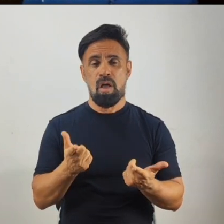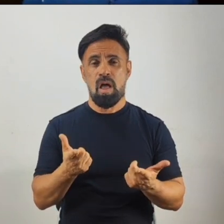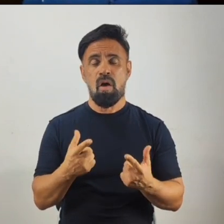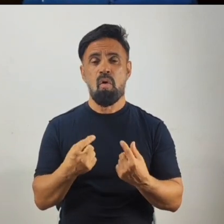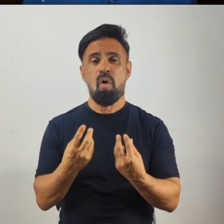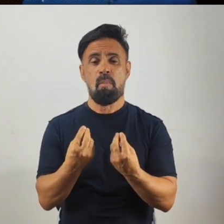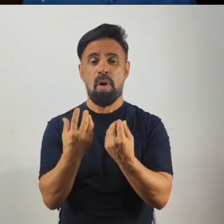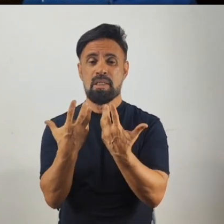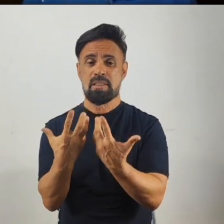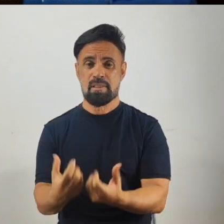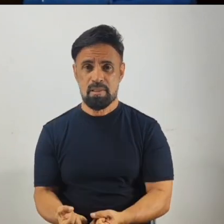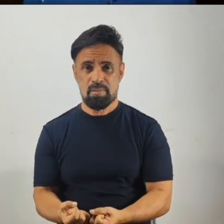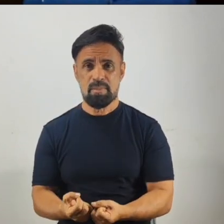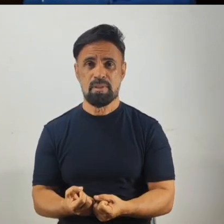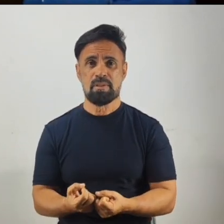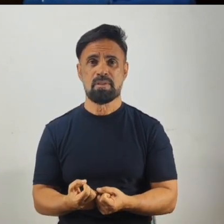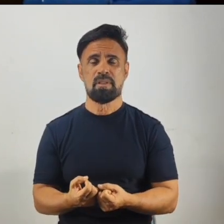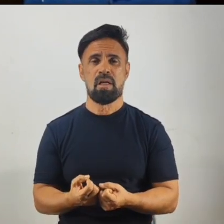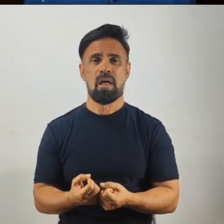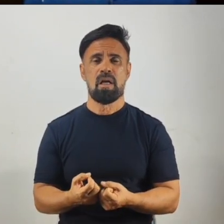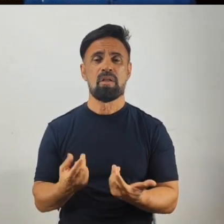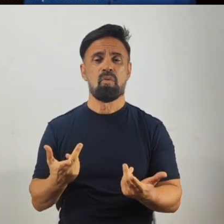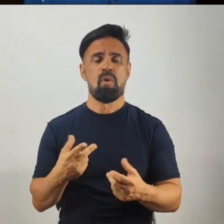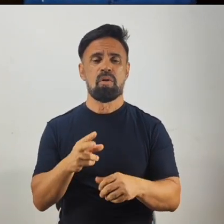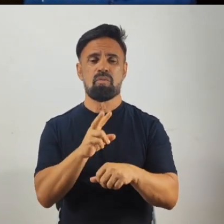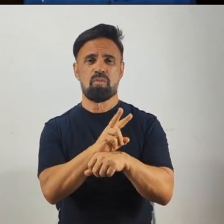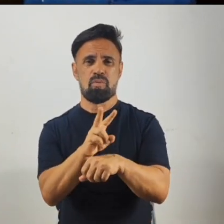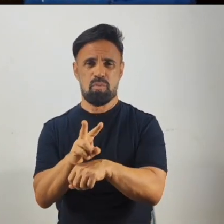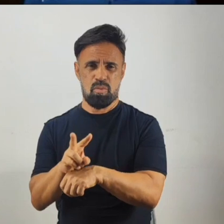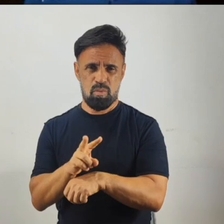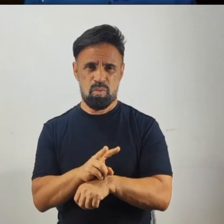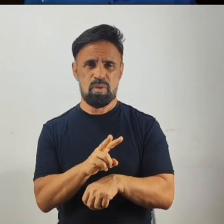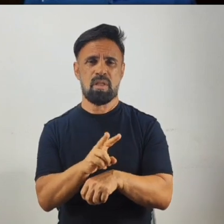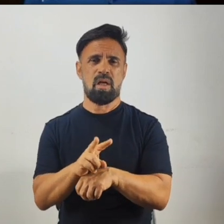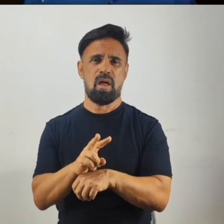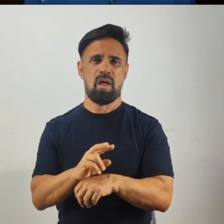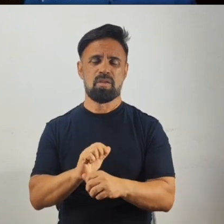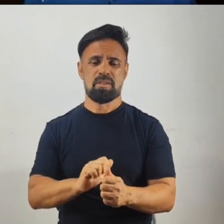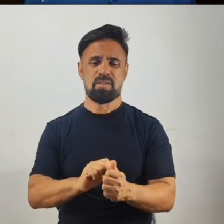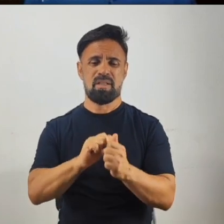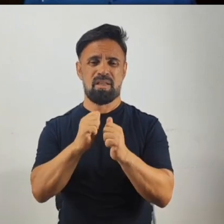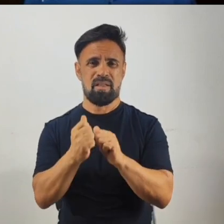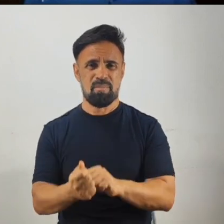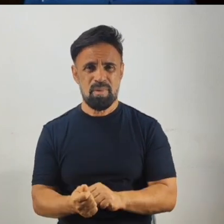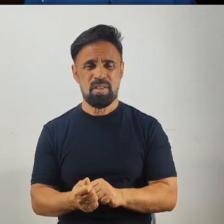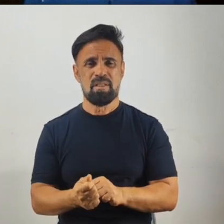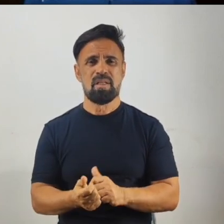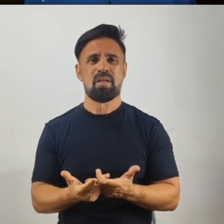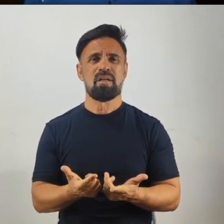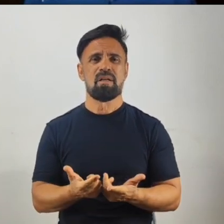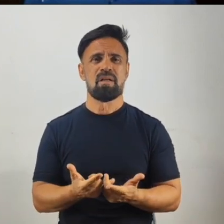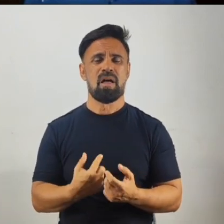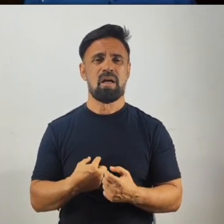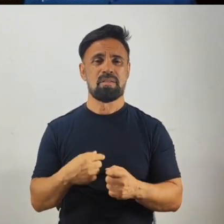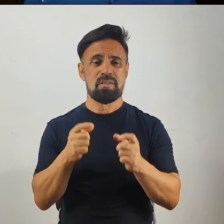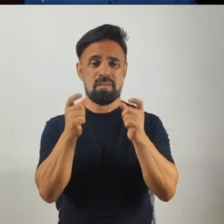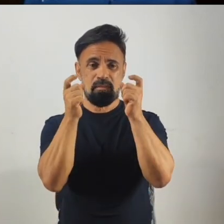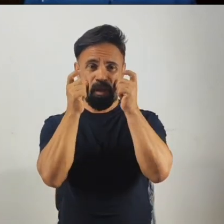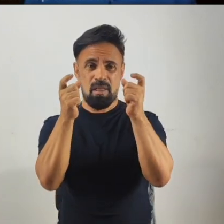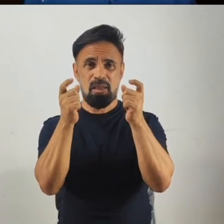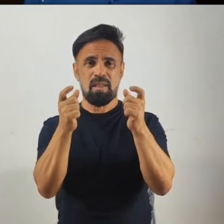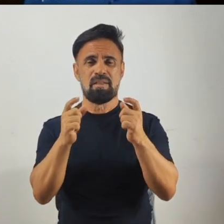A questão da aceitabilidade, que é o quanto o cuidado se adapta aos